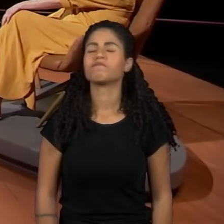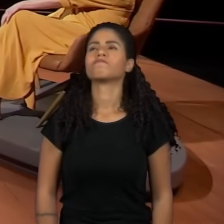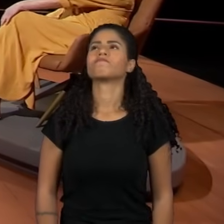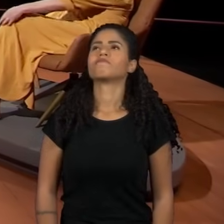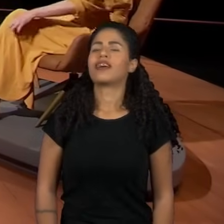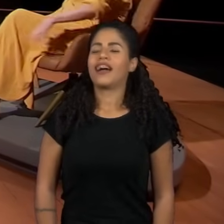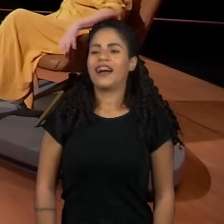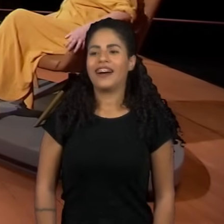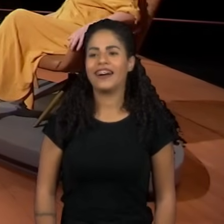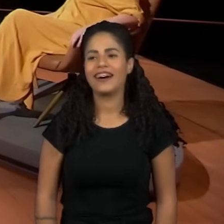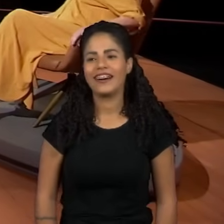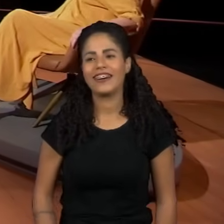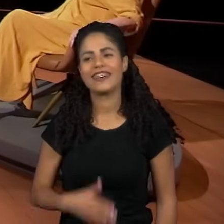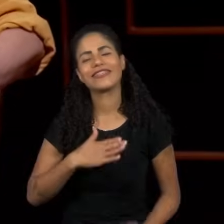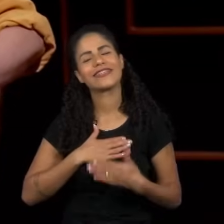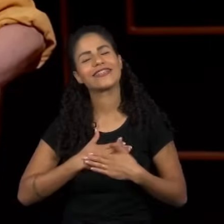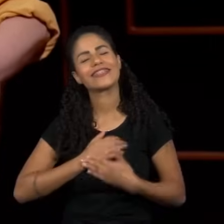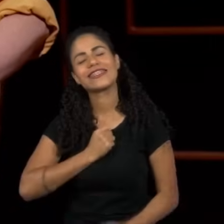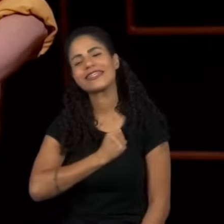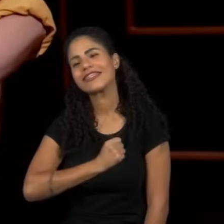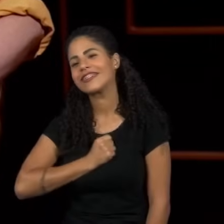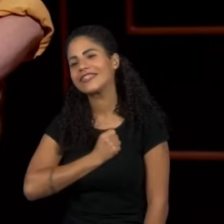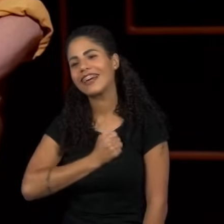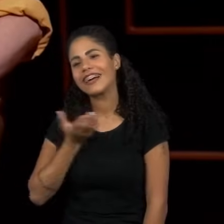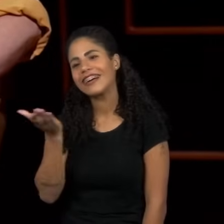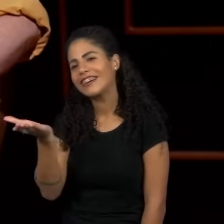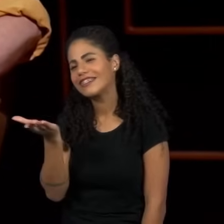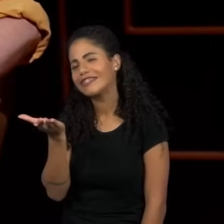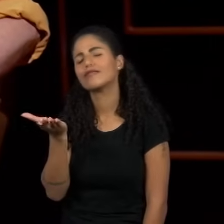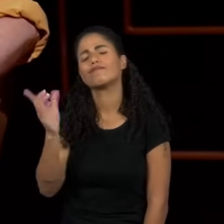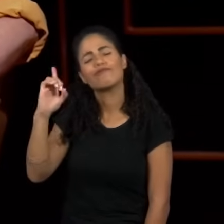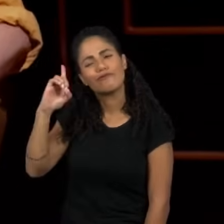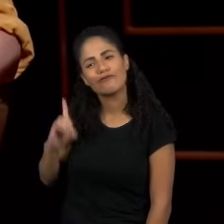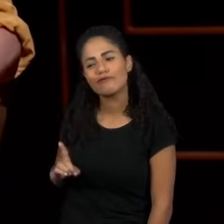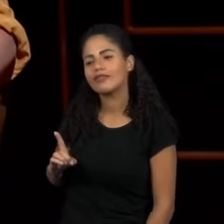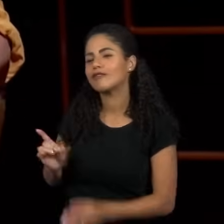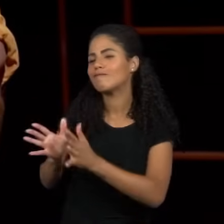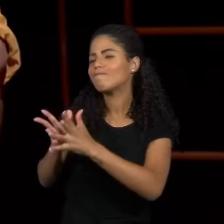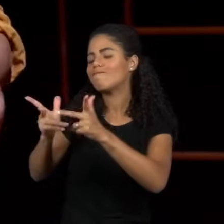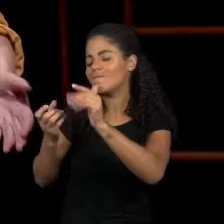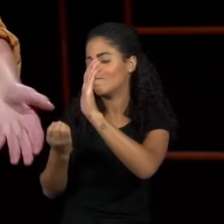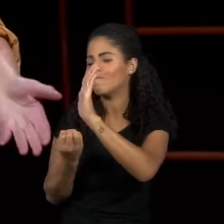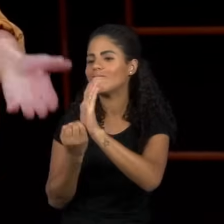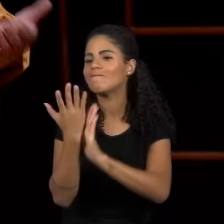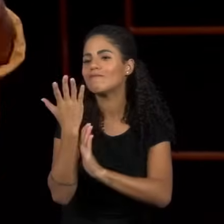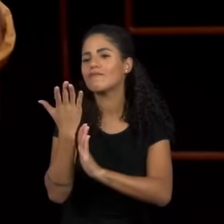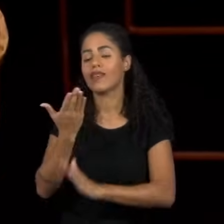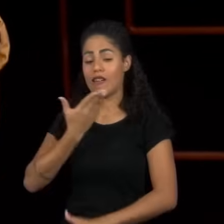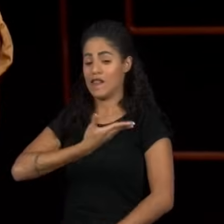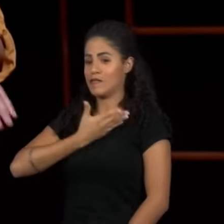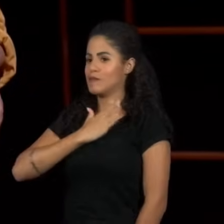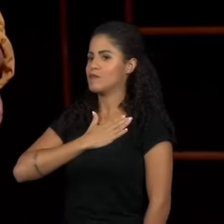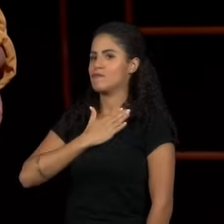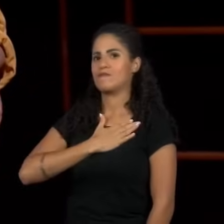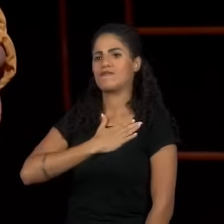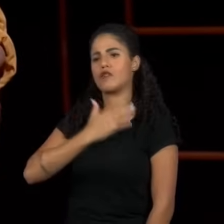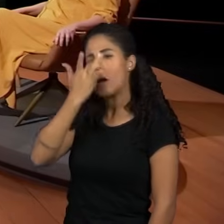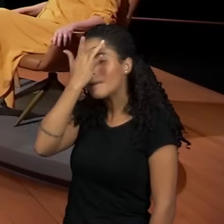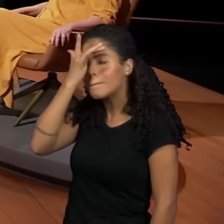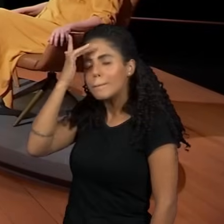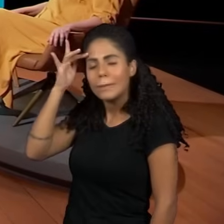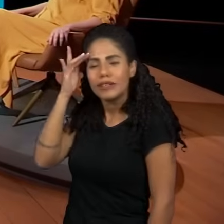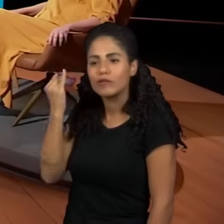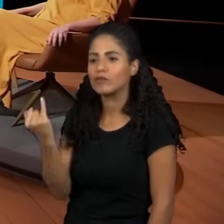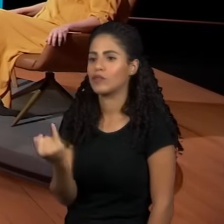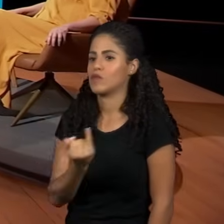Ai, Vlad Capella, que saudades. Um grande, grande diretor, um grande criador, um grande amigo, uma pessoa